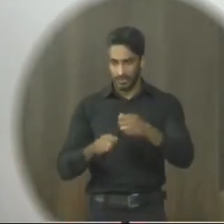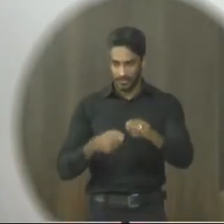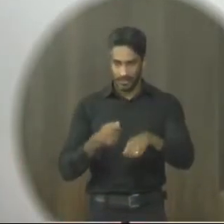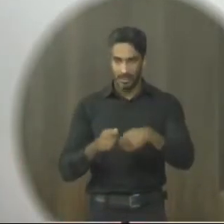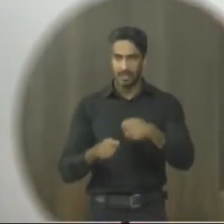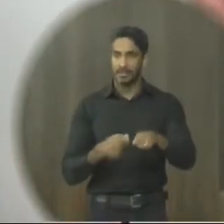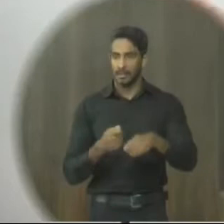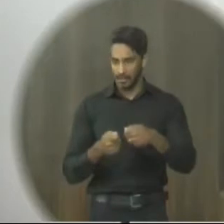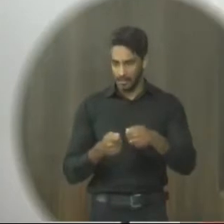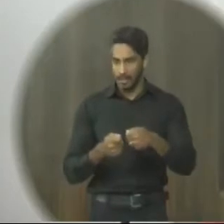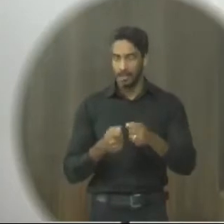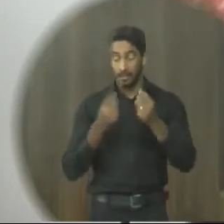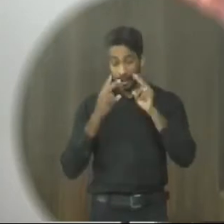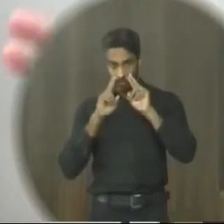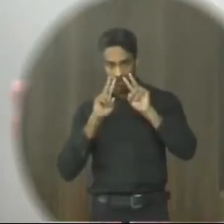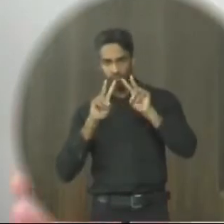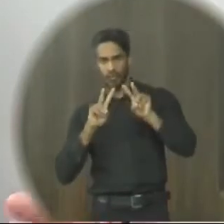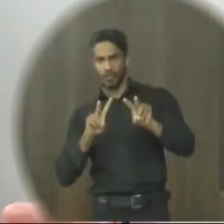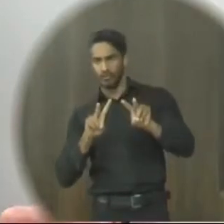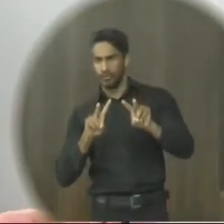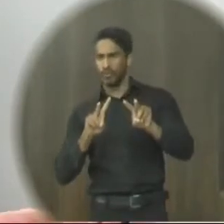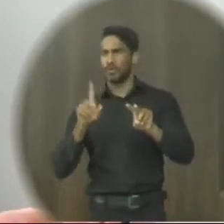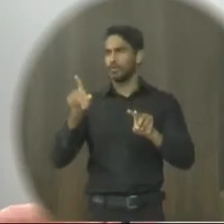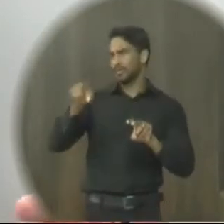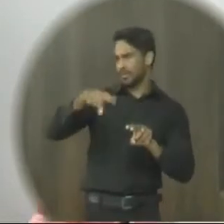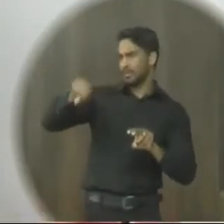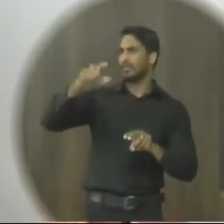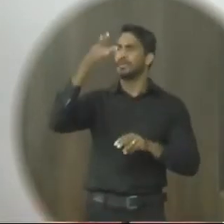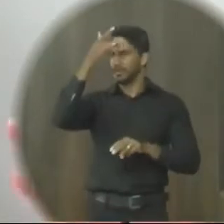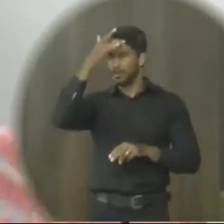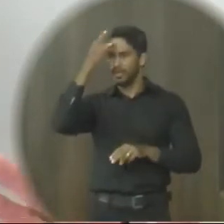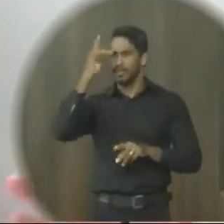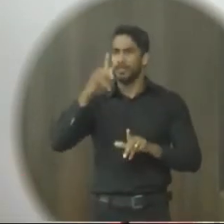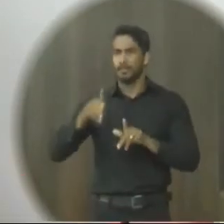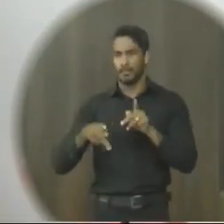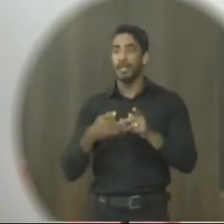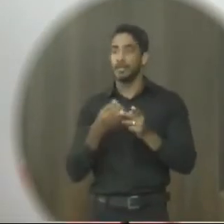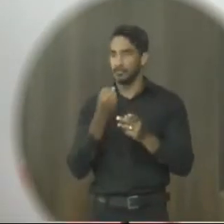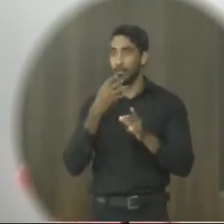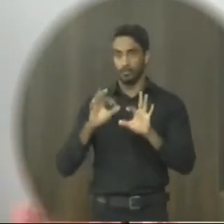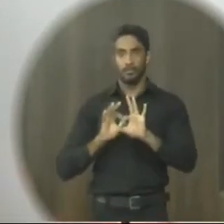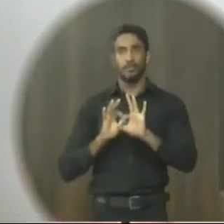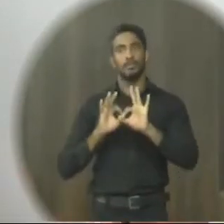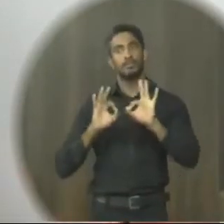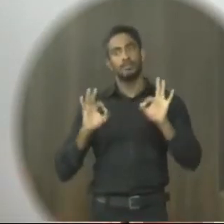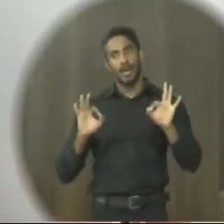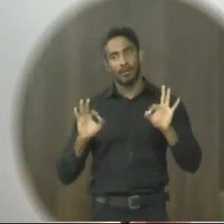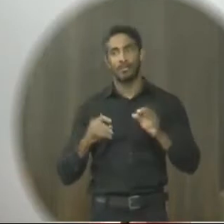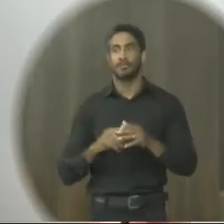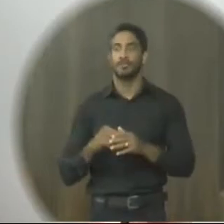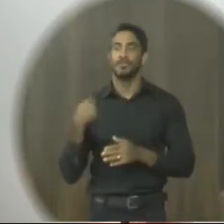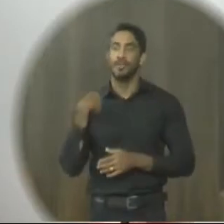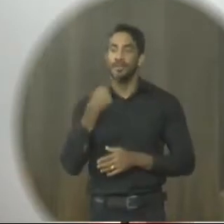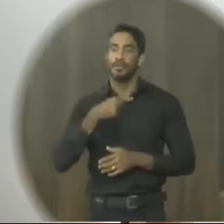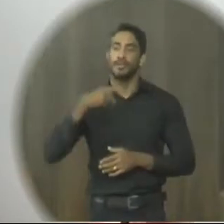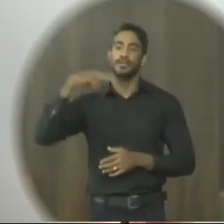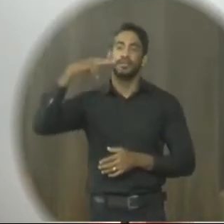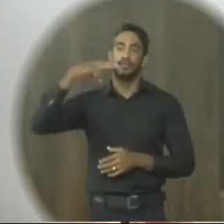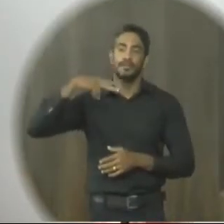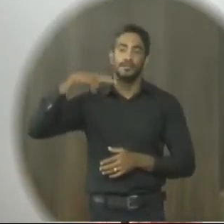que, aos olhos nossos e aos olhos da população, está bem, está excelente, e nós,